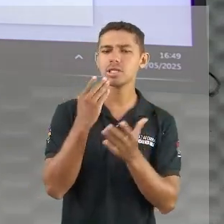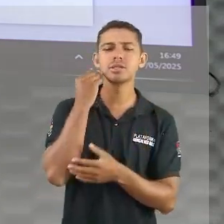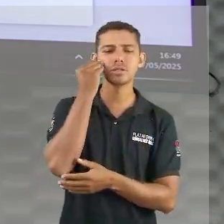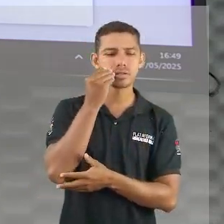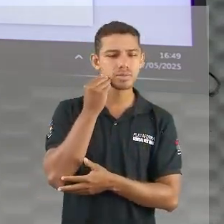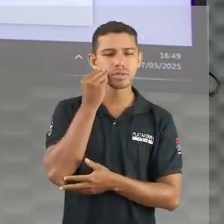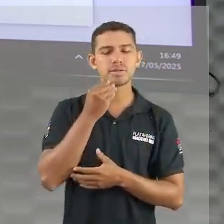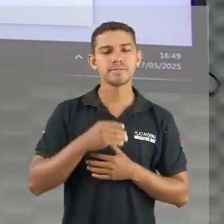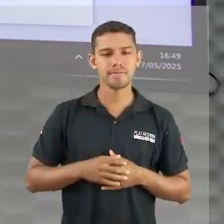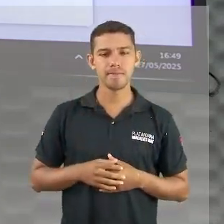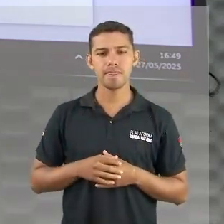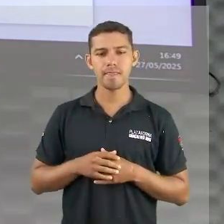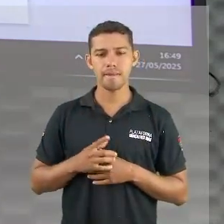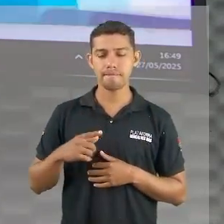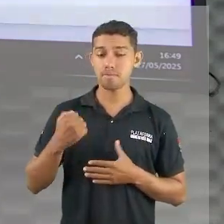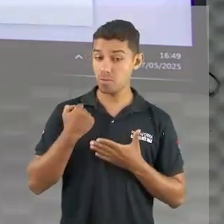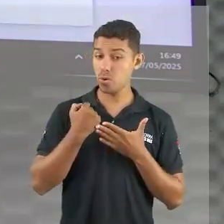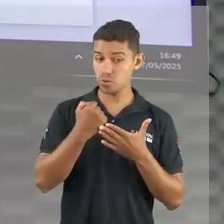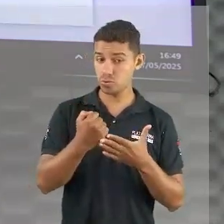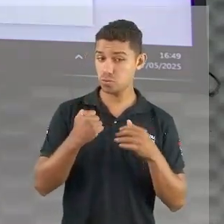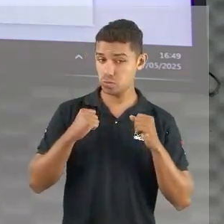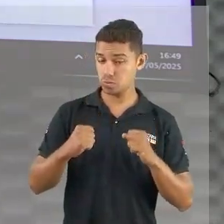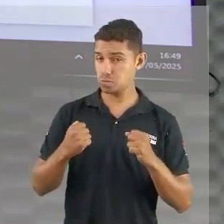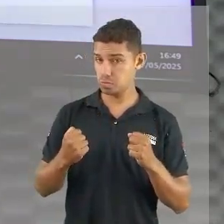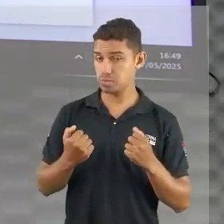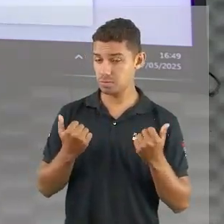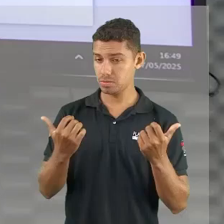saberes, enquanto eles podem nos auxiliar.